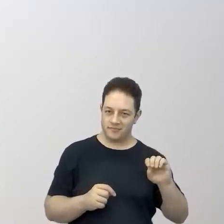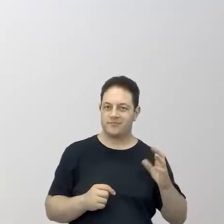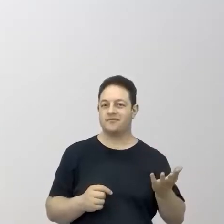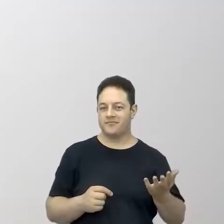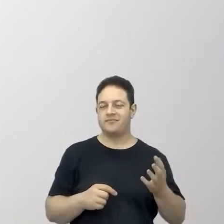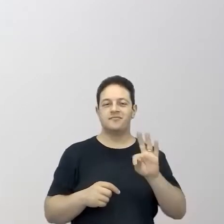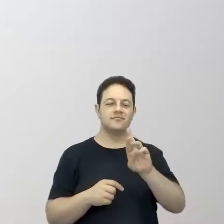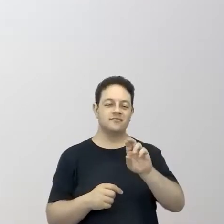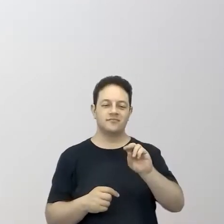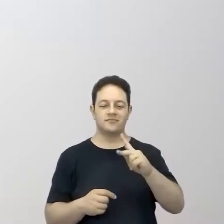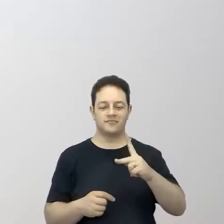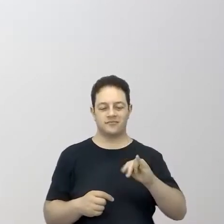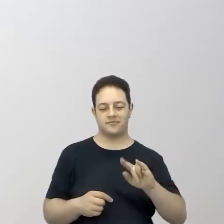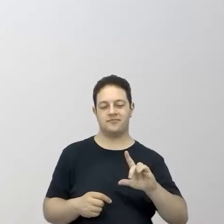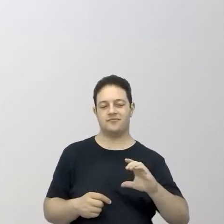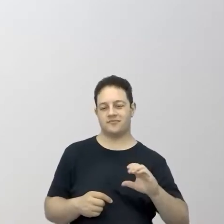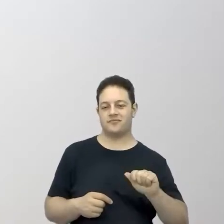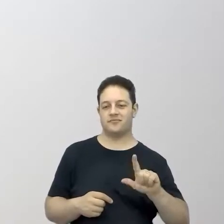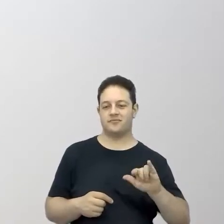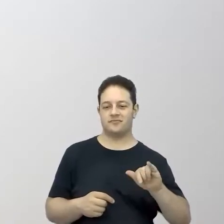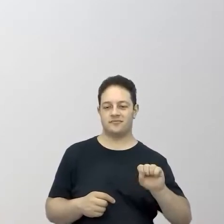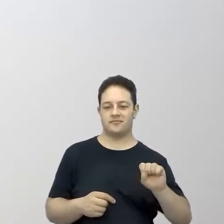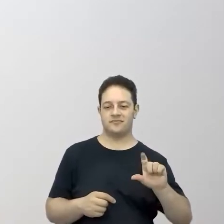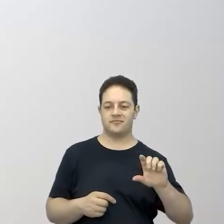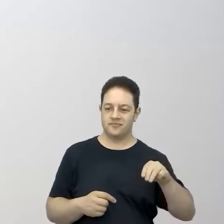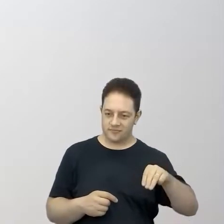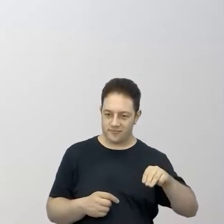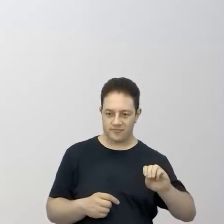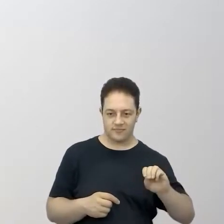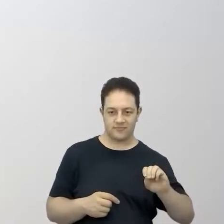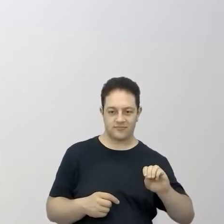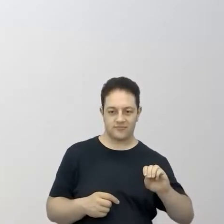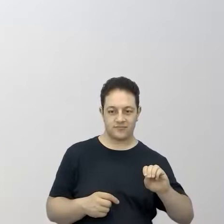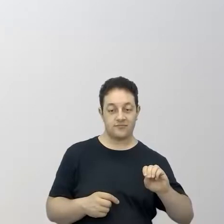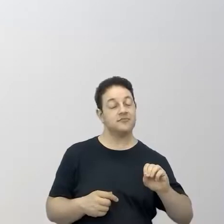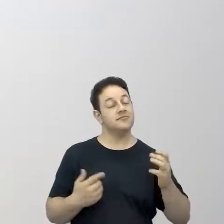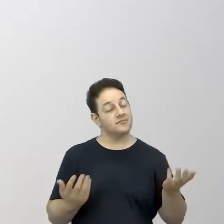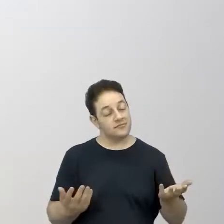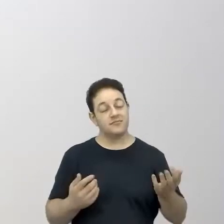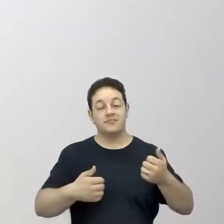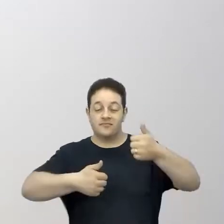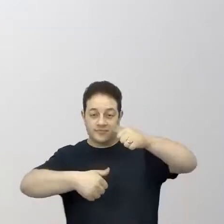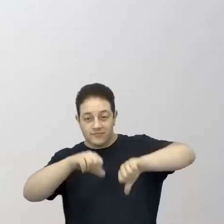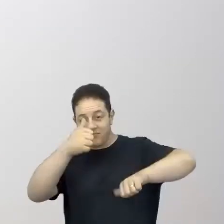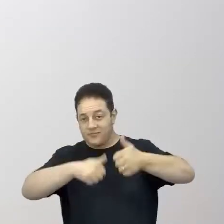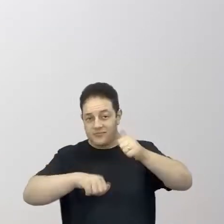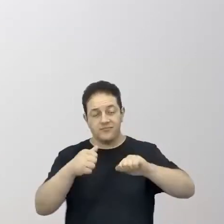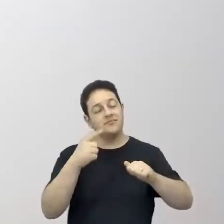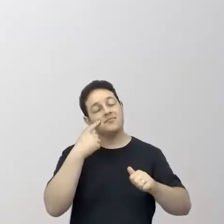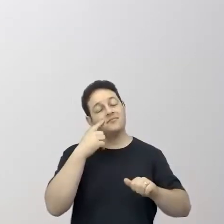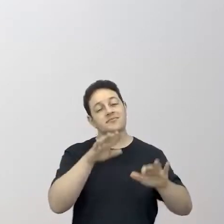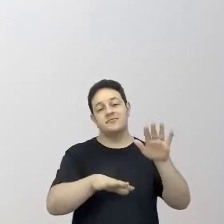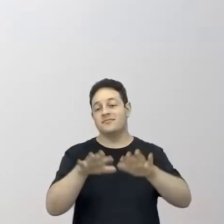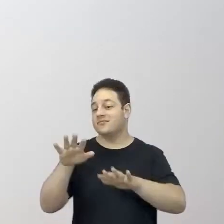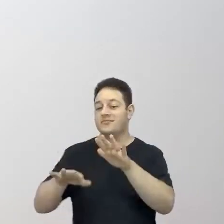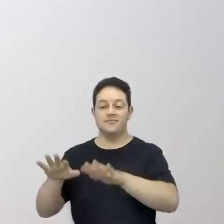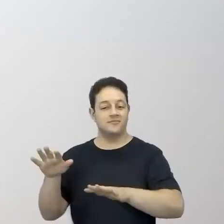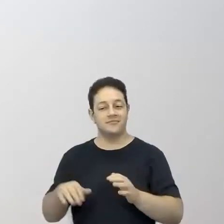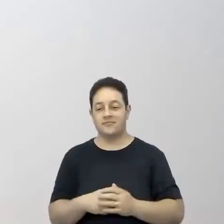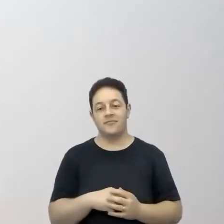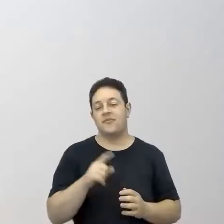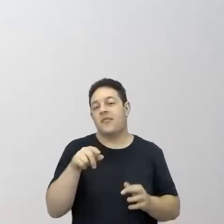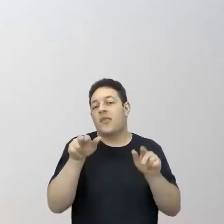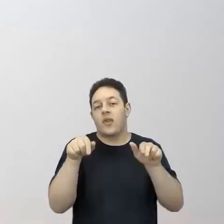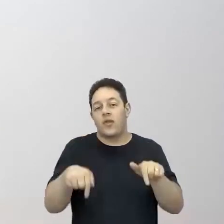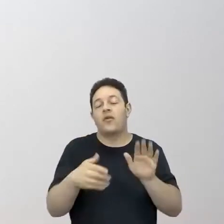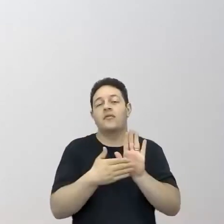Então vocês vejam só como essa coisa da avaliação, ela é bastante questionável às vezes, pelo menos para o propósito de uma aula